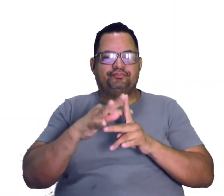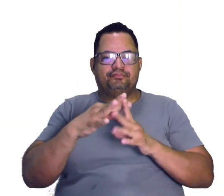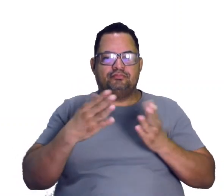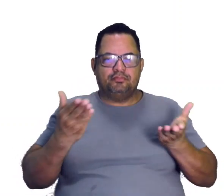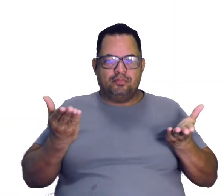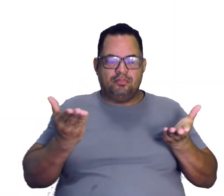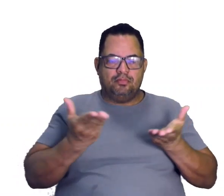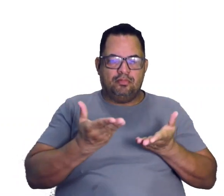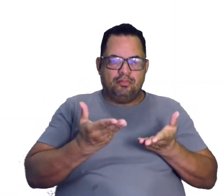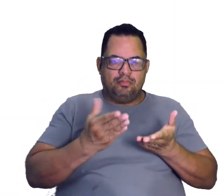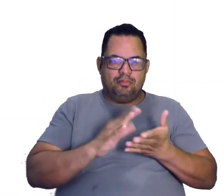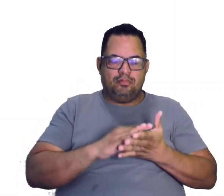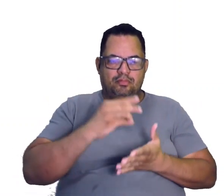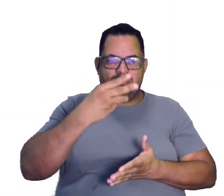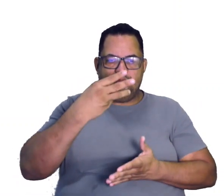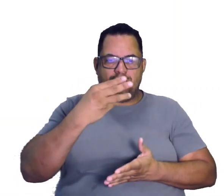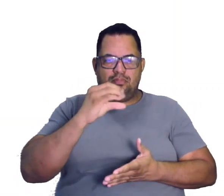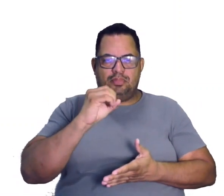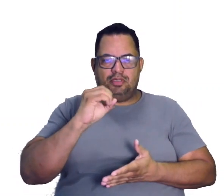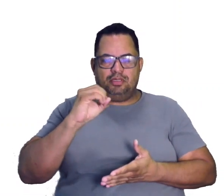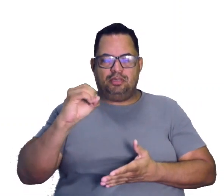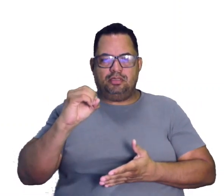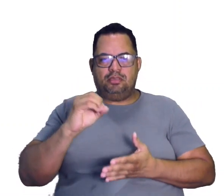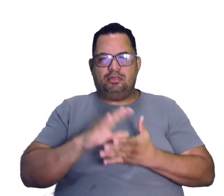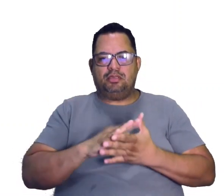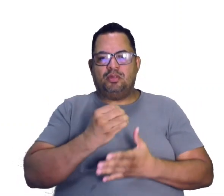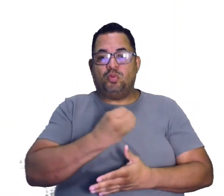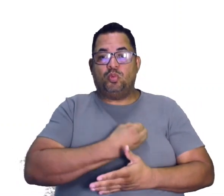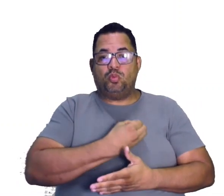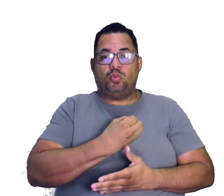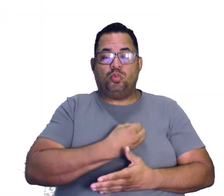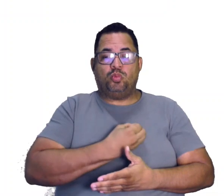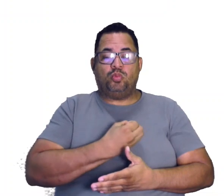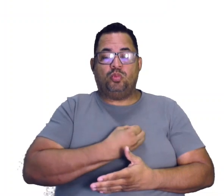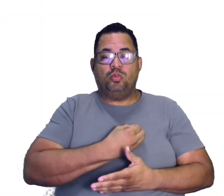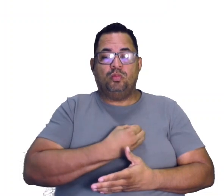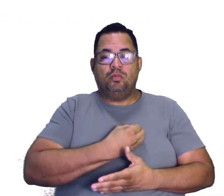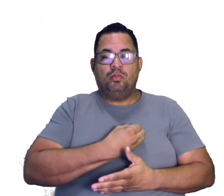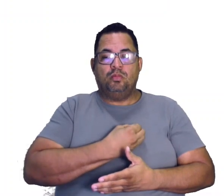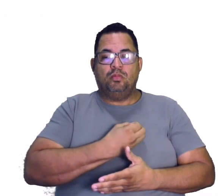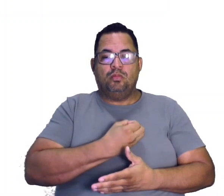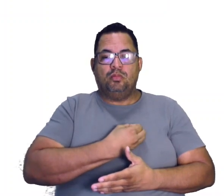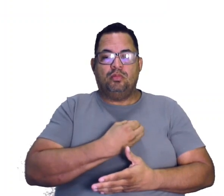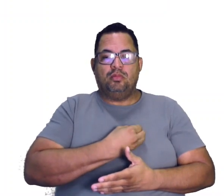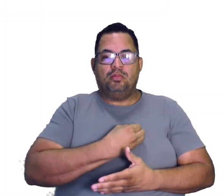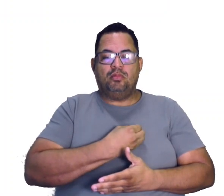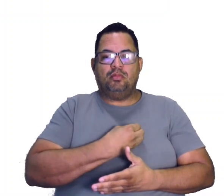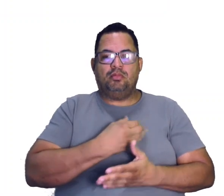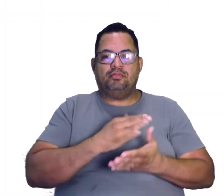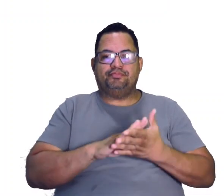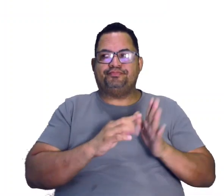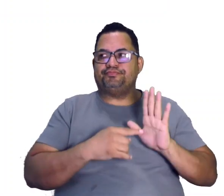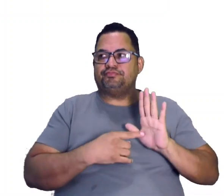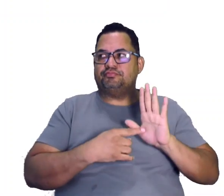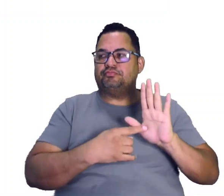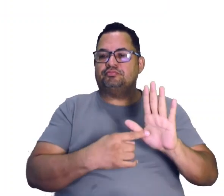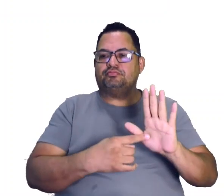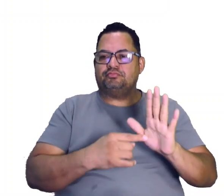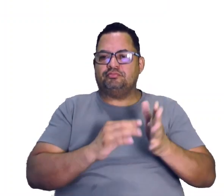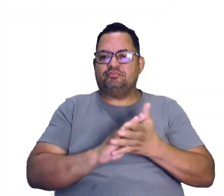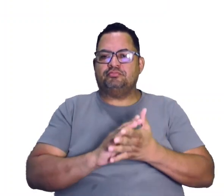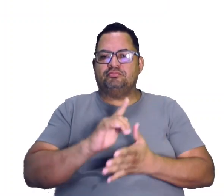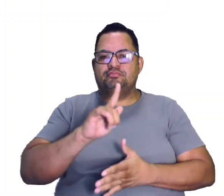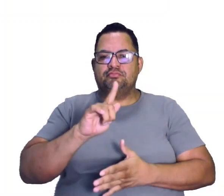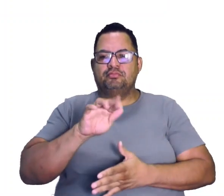atual está a 30 graus. Ali são valores, né? É um valor numérico que representa a